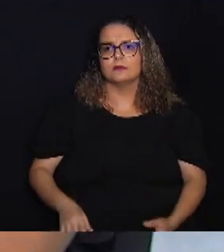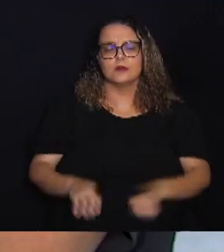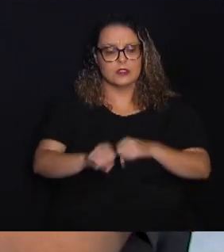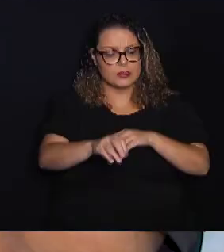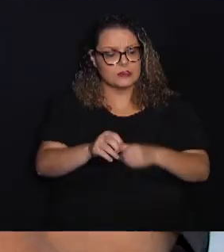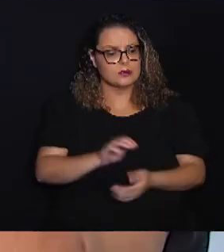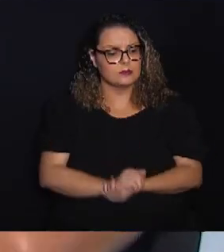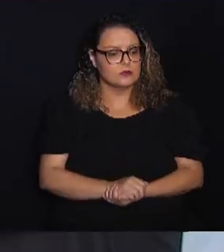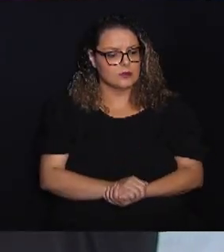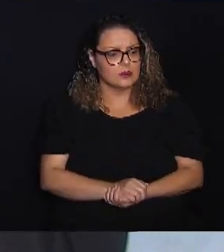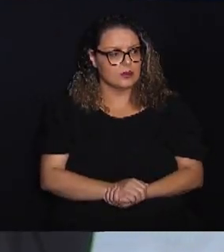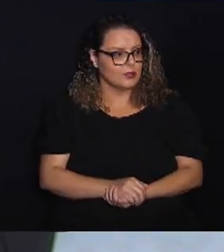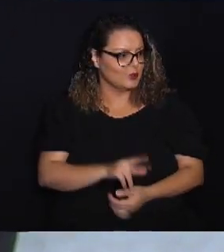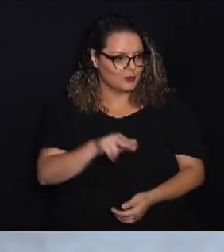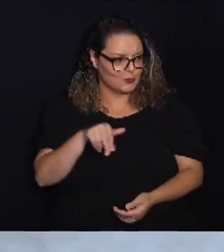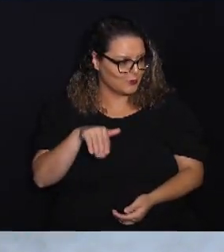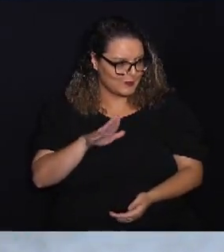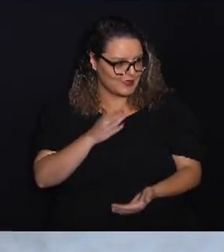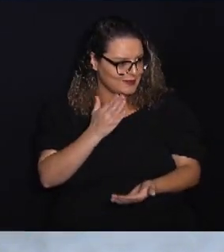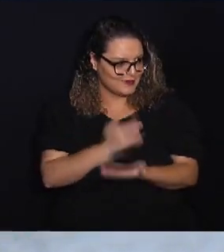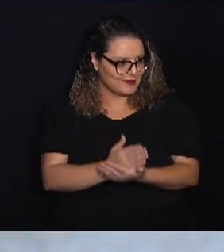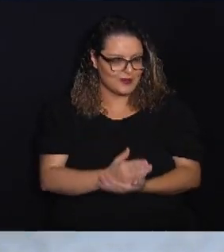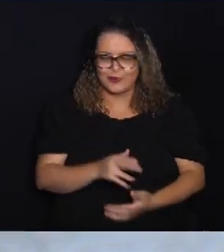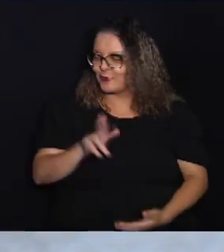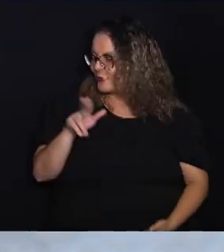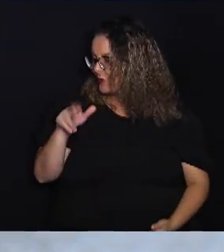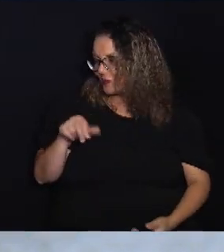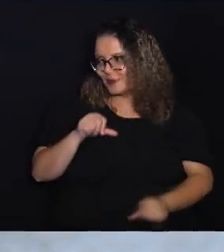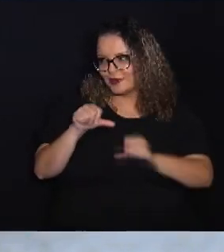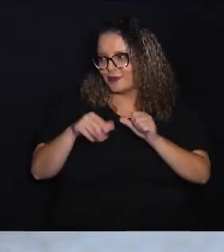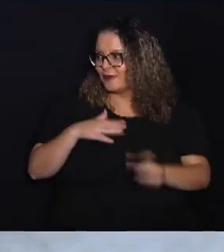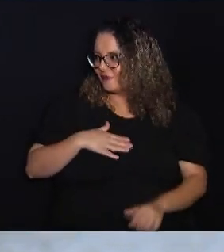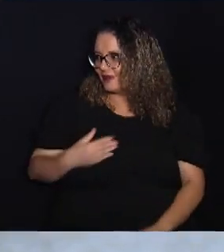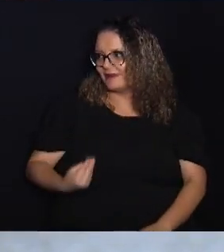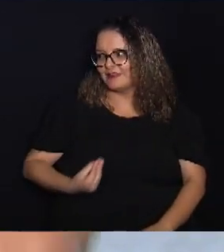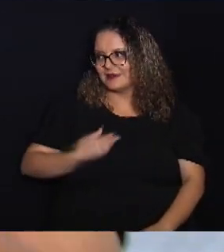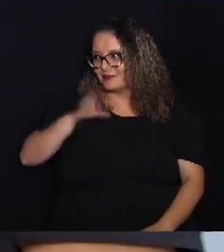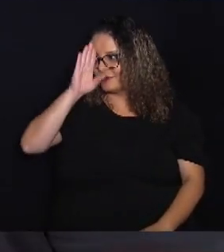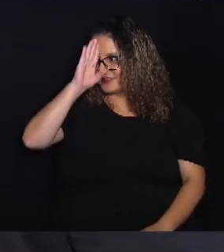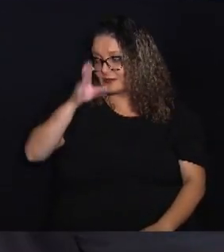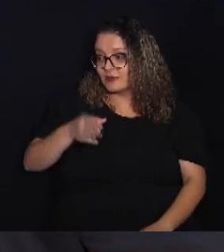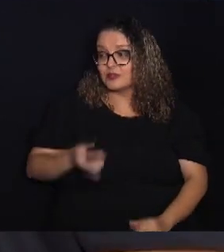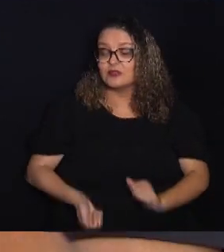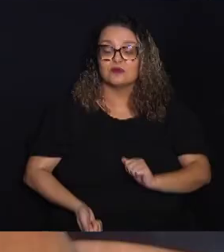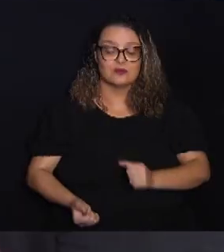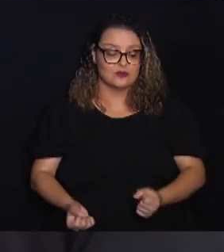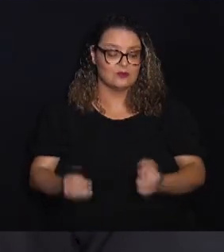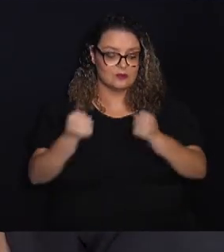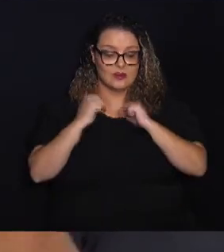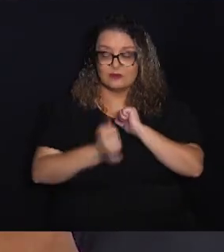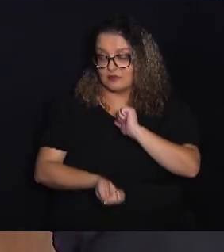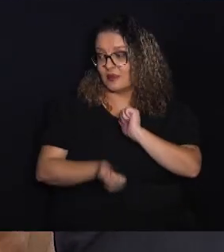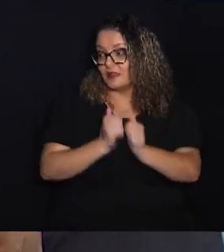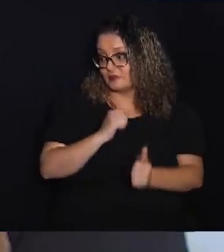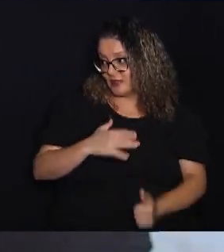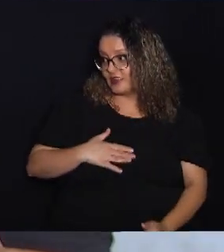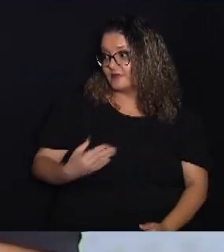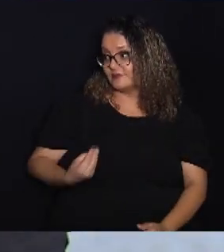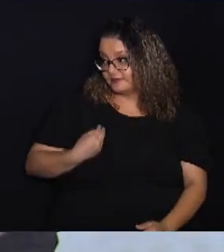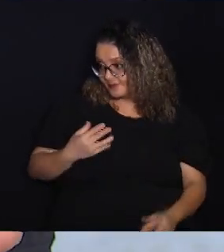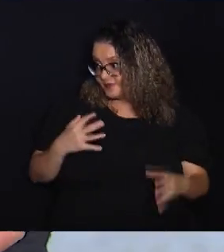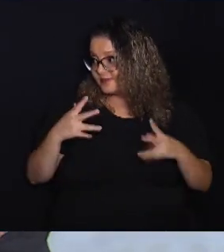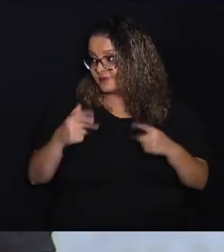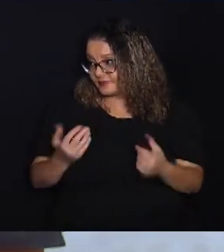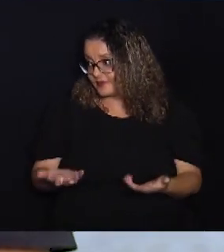dando aula de squash. Desde então não largou mais? Como que é? Nunca mais. Mudou muito minha vida, principalmente no esporte,